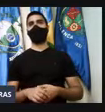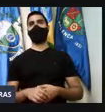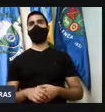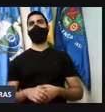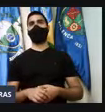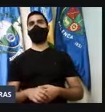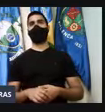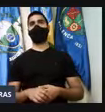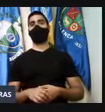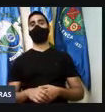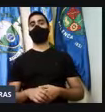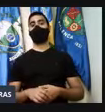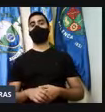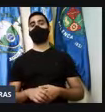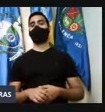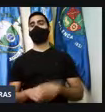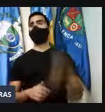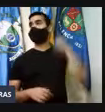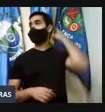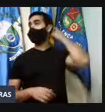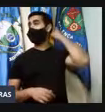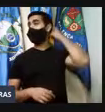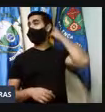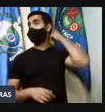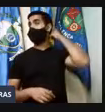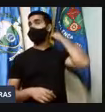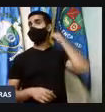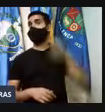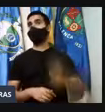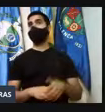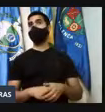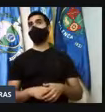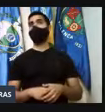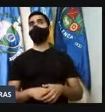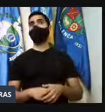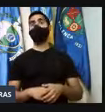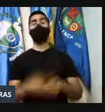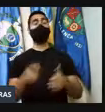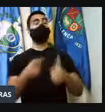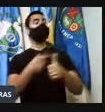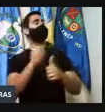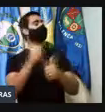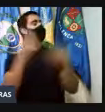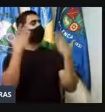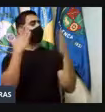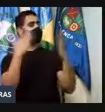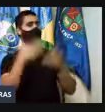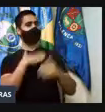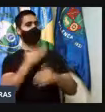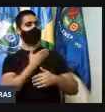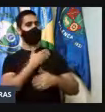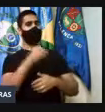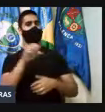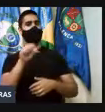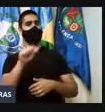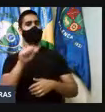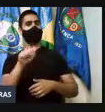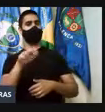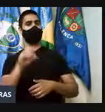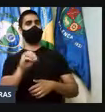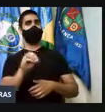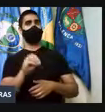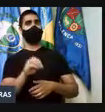Parabenizo meu colega vereador Saulo Correia, mas